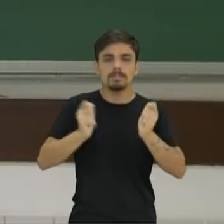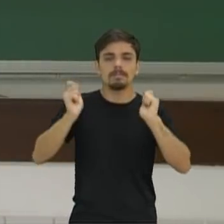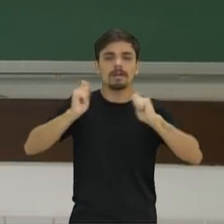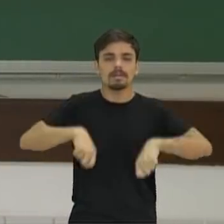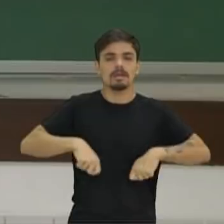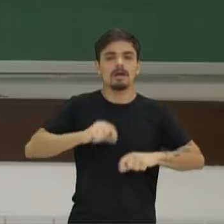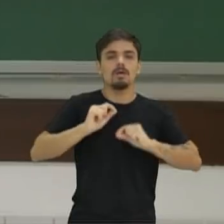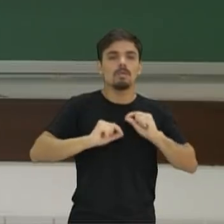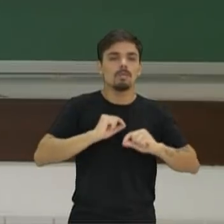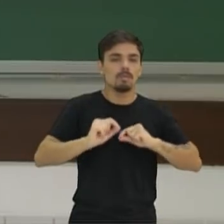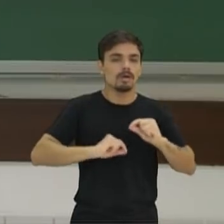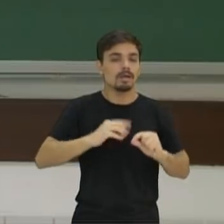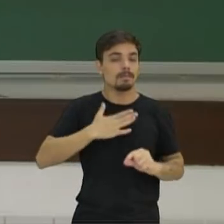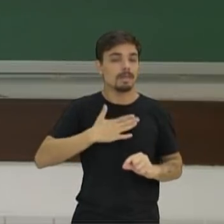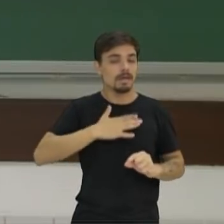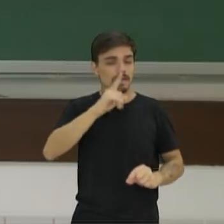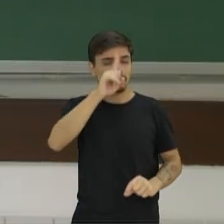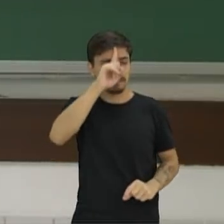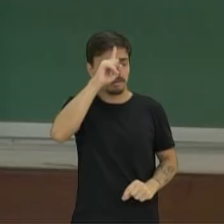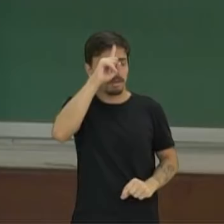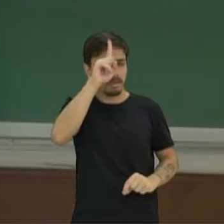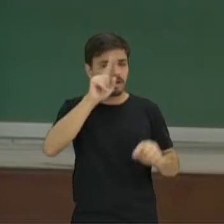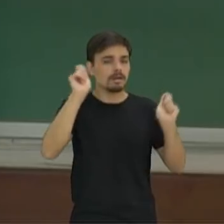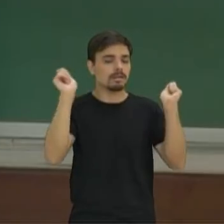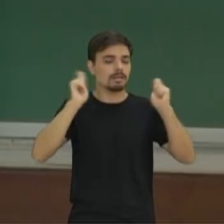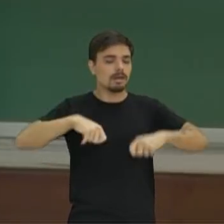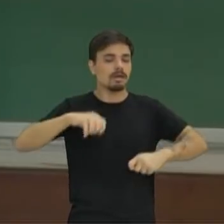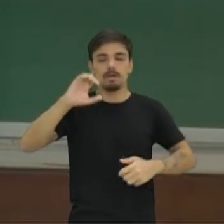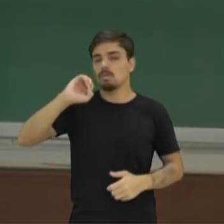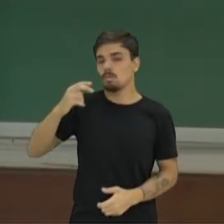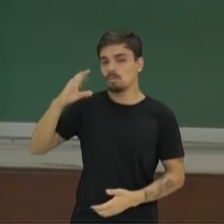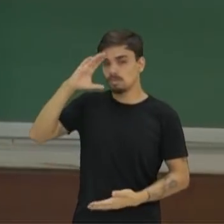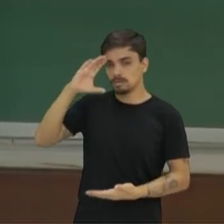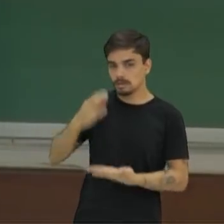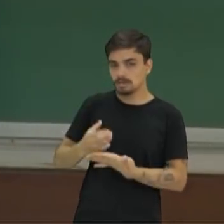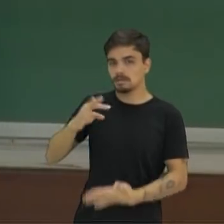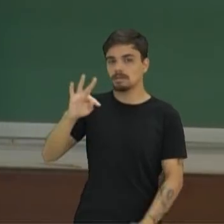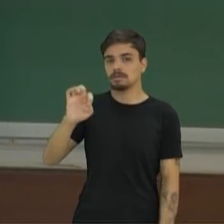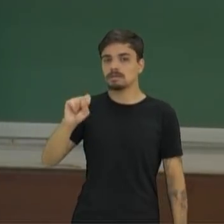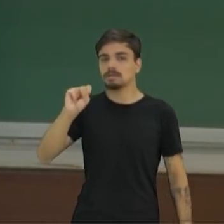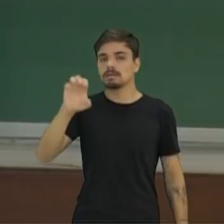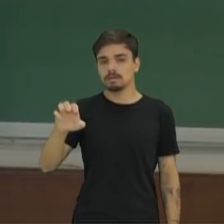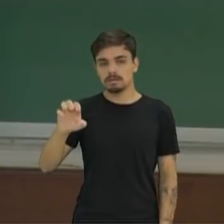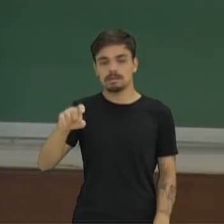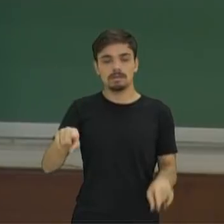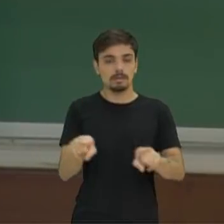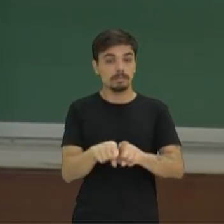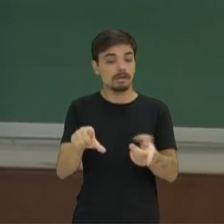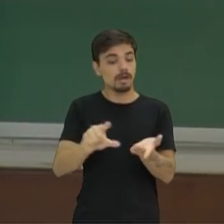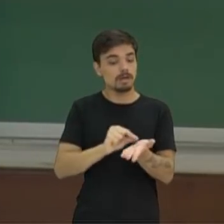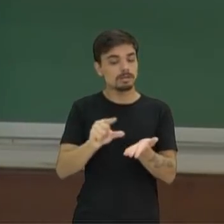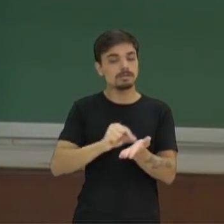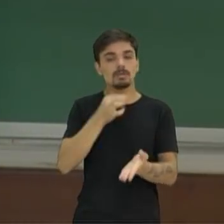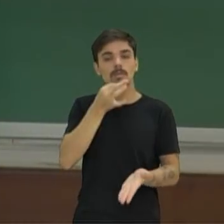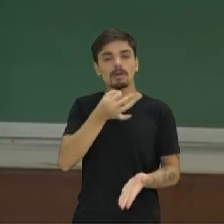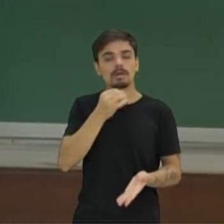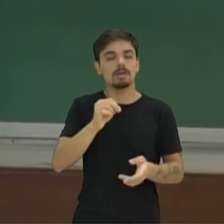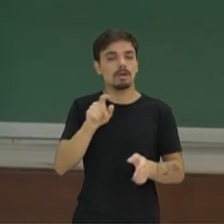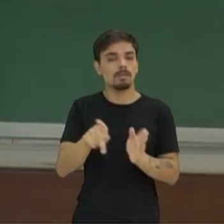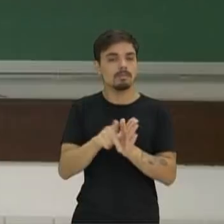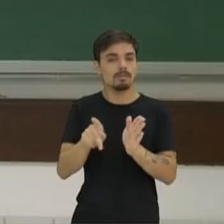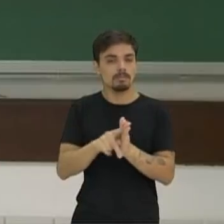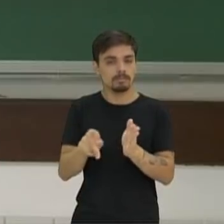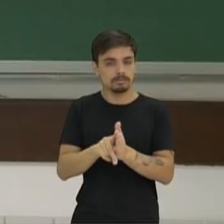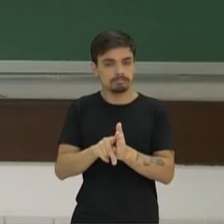a minha ideia, validar a tese. Em um artigo de opinião, os